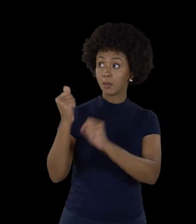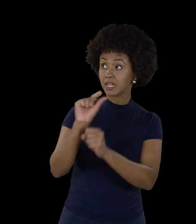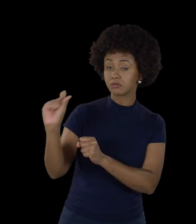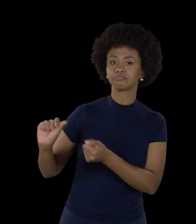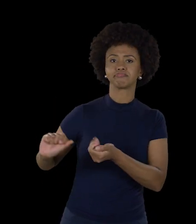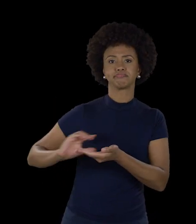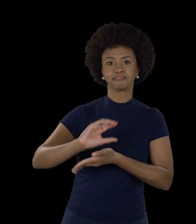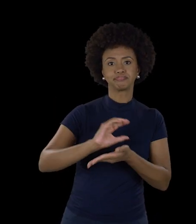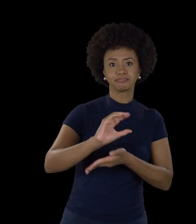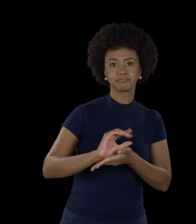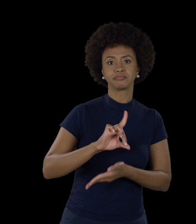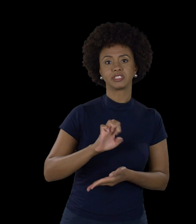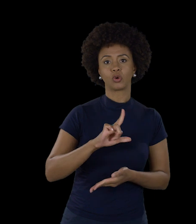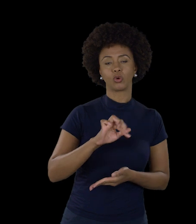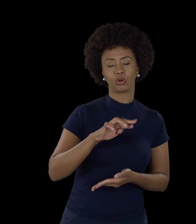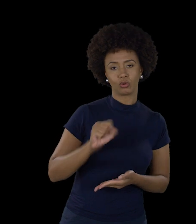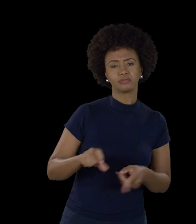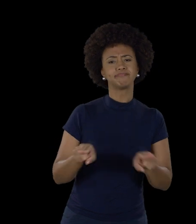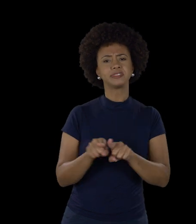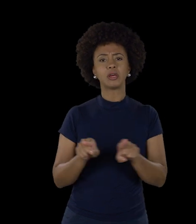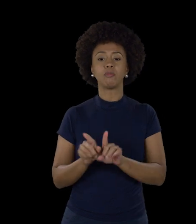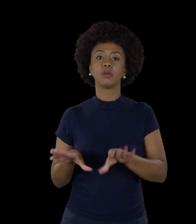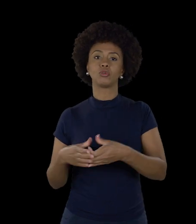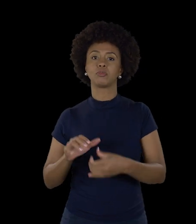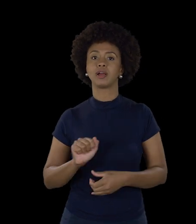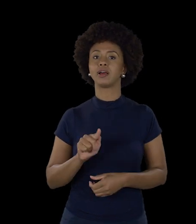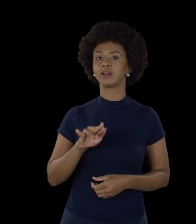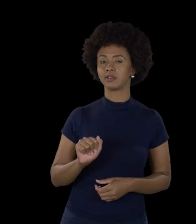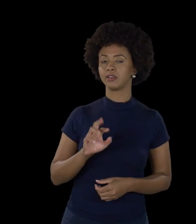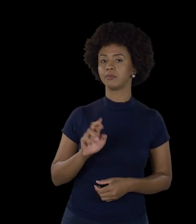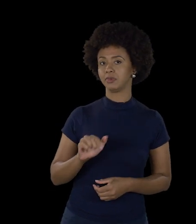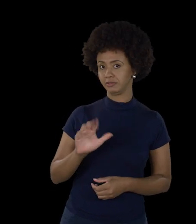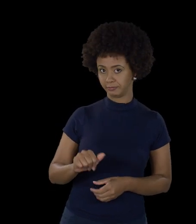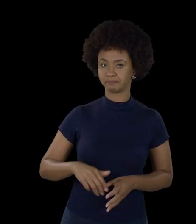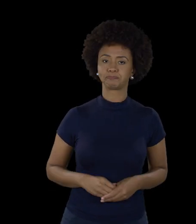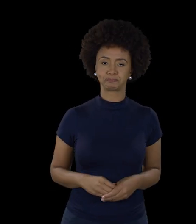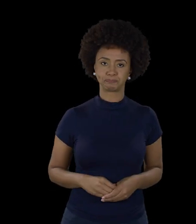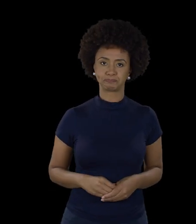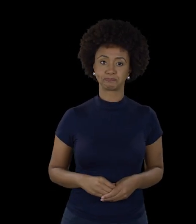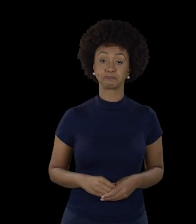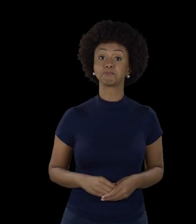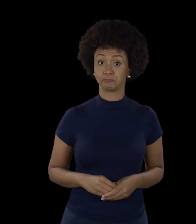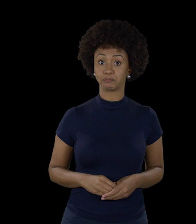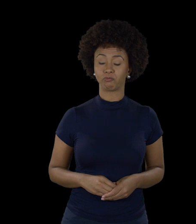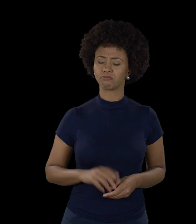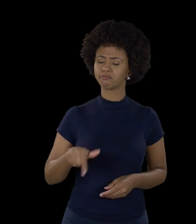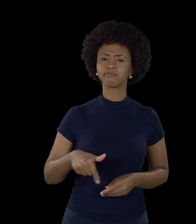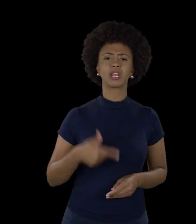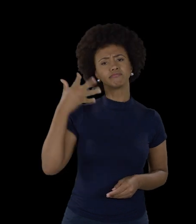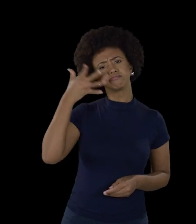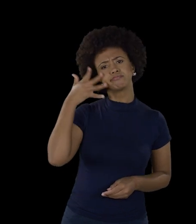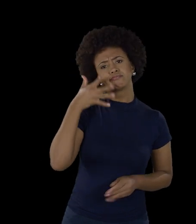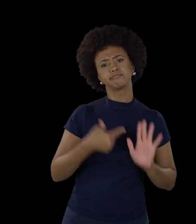e do grupo Águia Branca para sua realização. Essa apresentação ela é dividida em